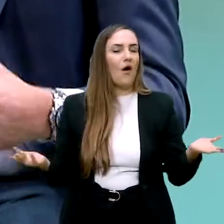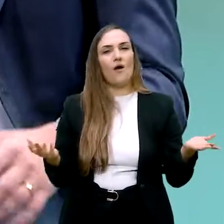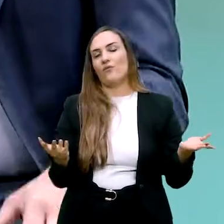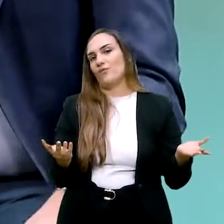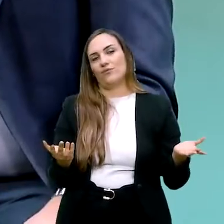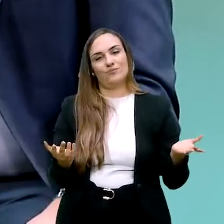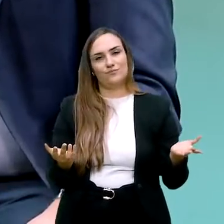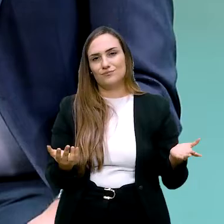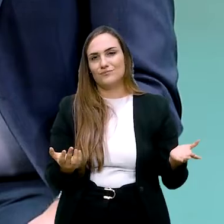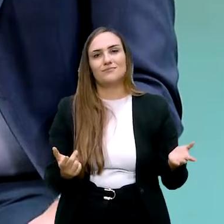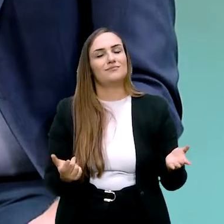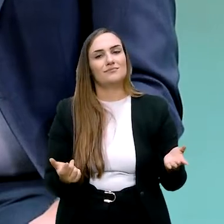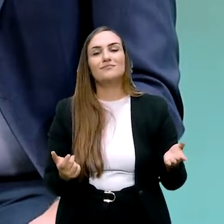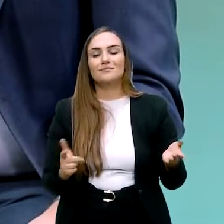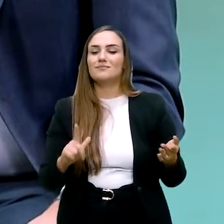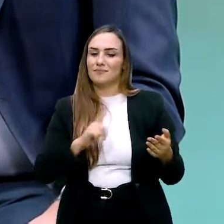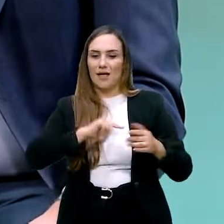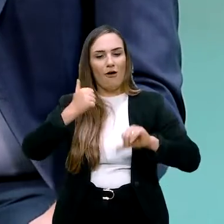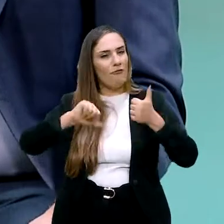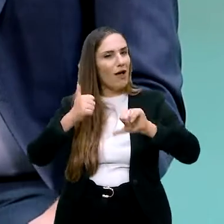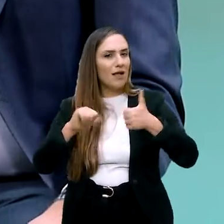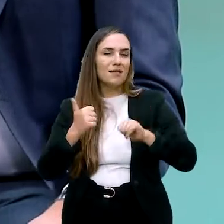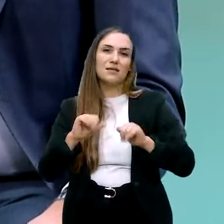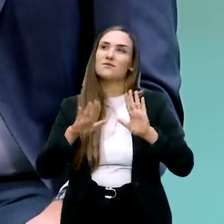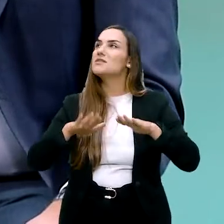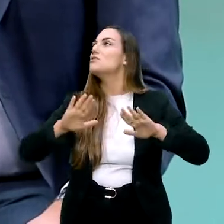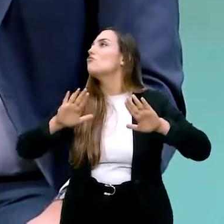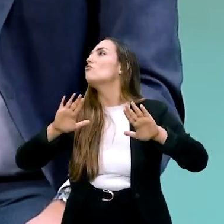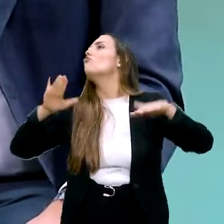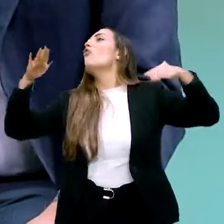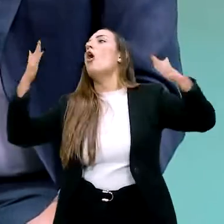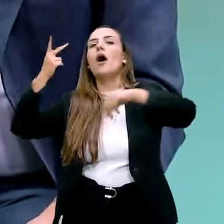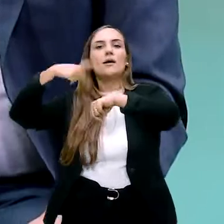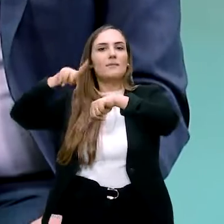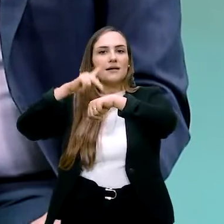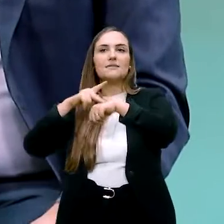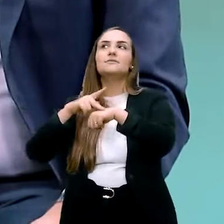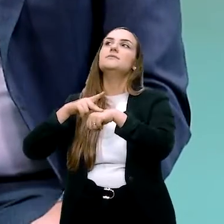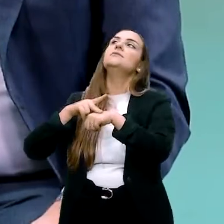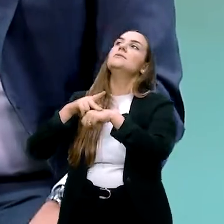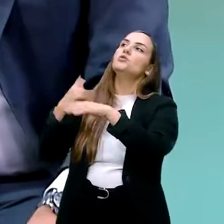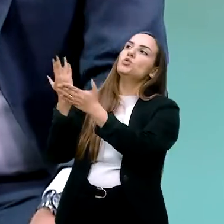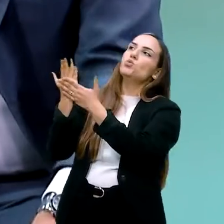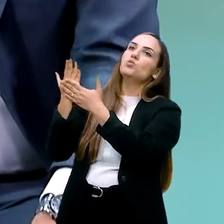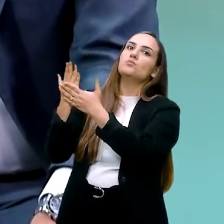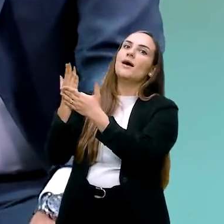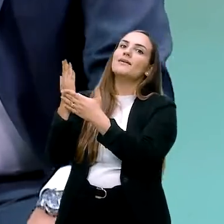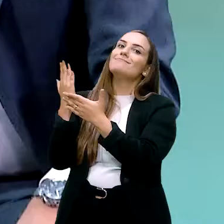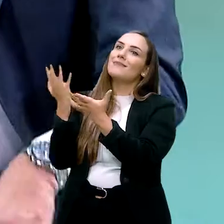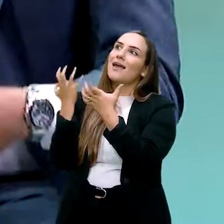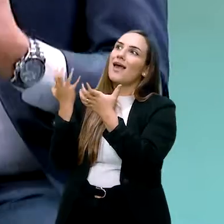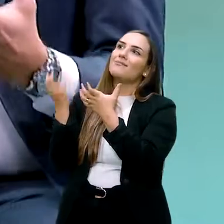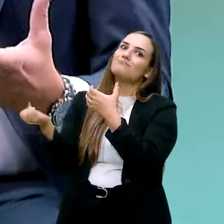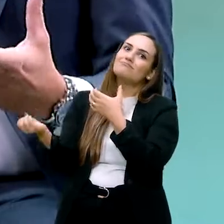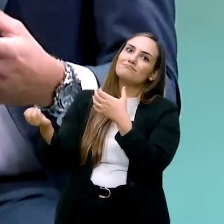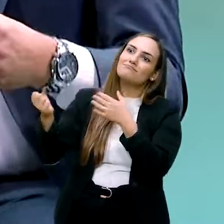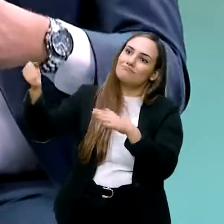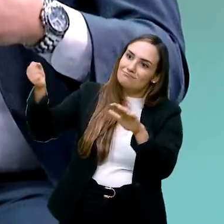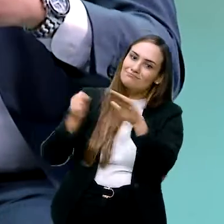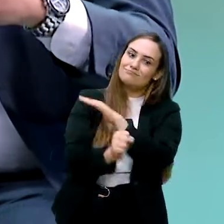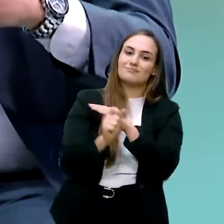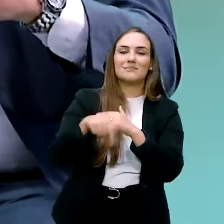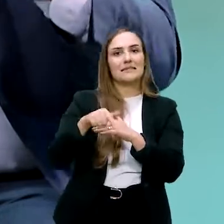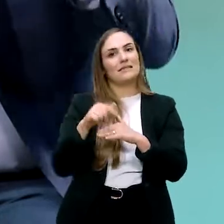estão sendo avaliados até mesmo fora do país, com perspectiva de serem incluídos no Brasil a todo tempo.